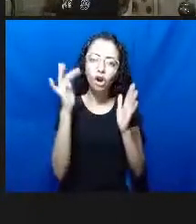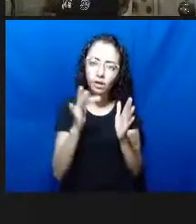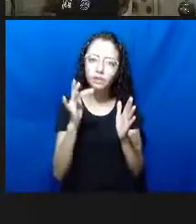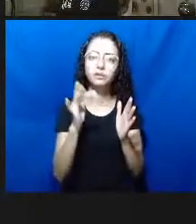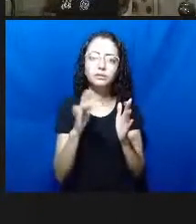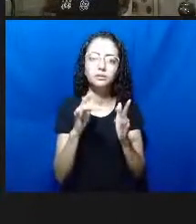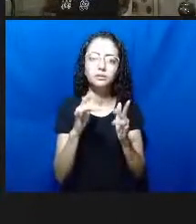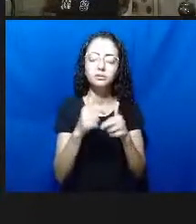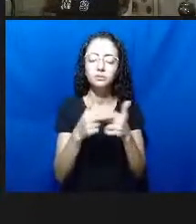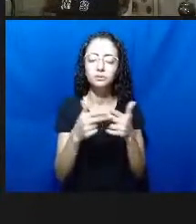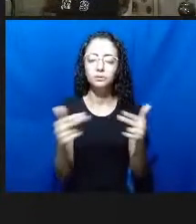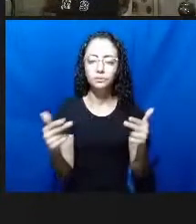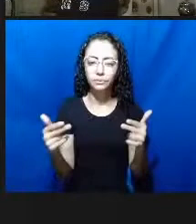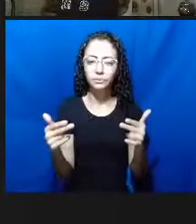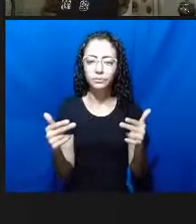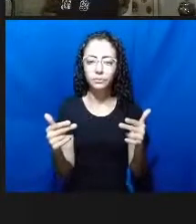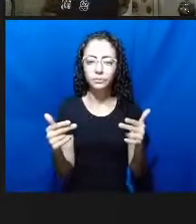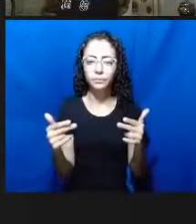ela